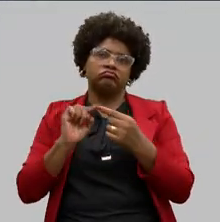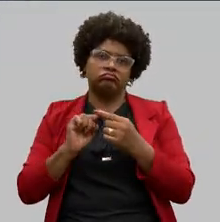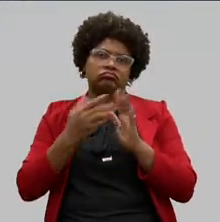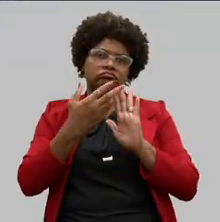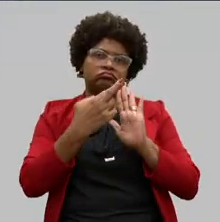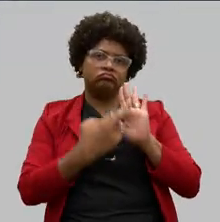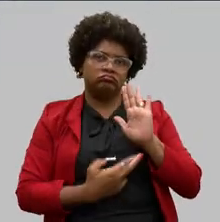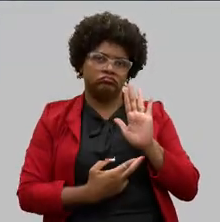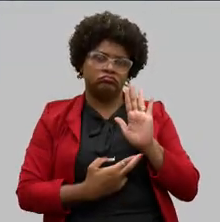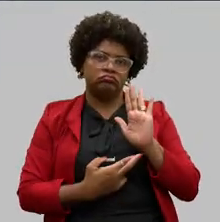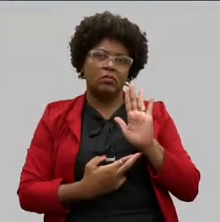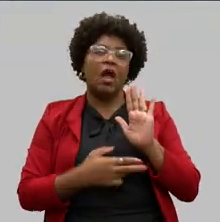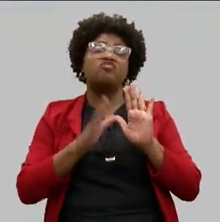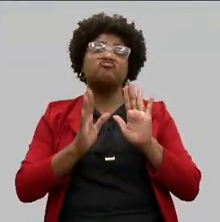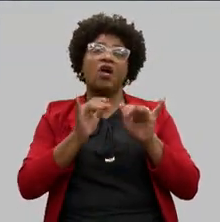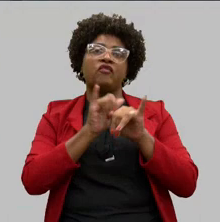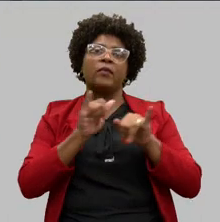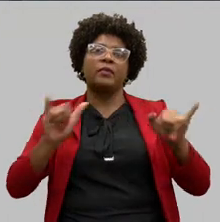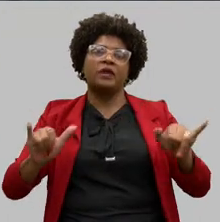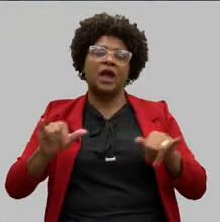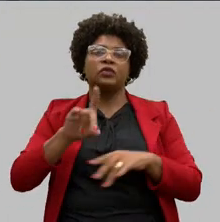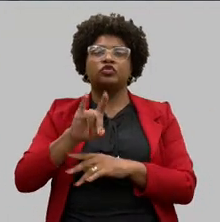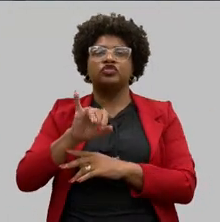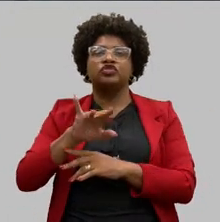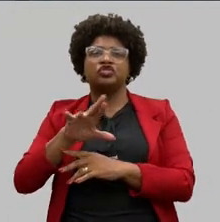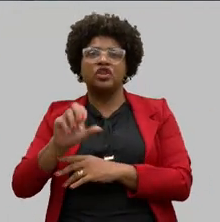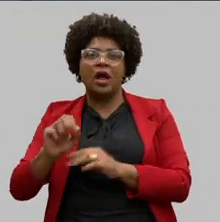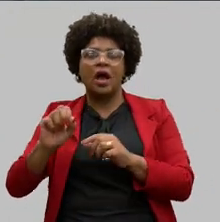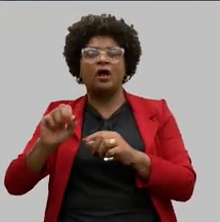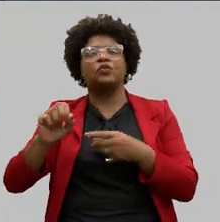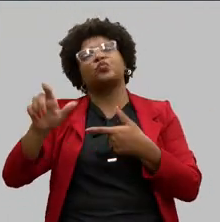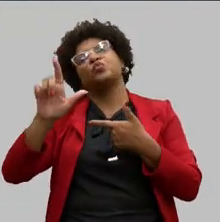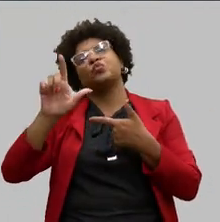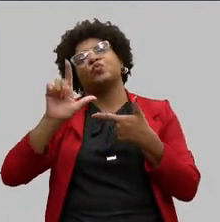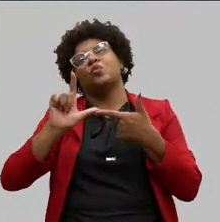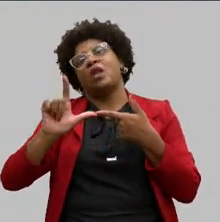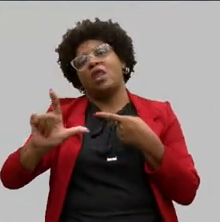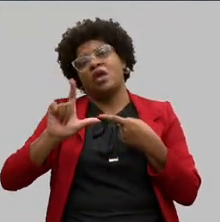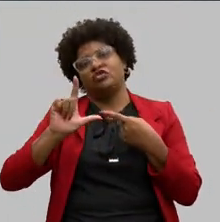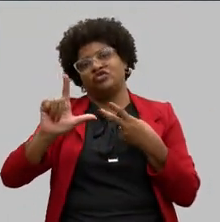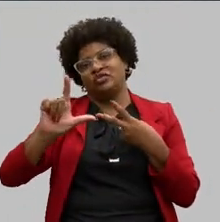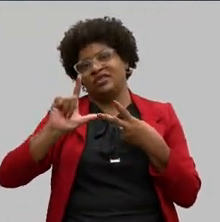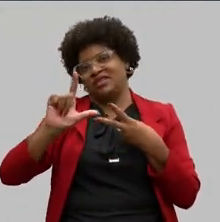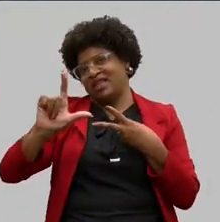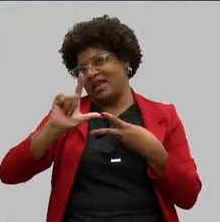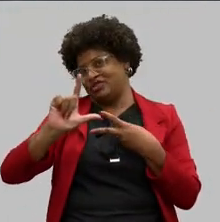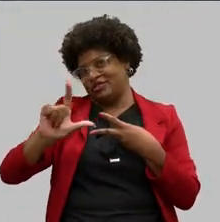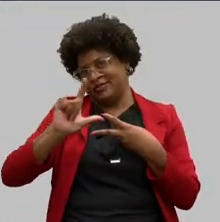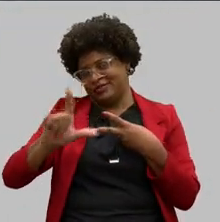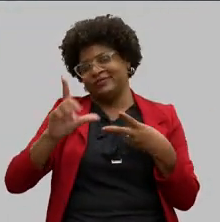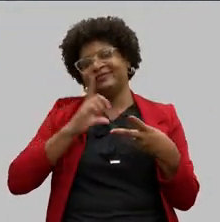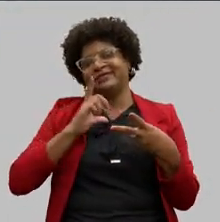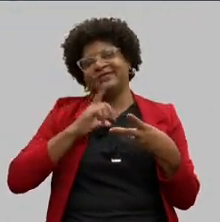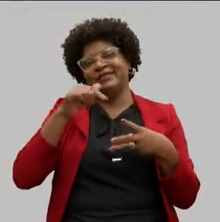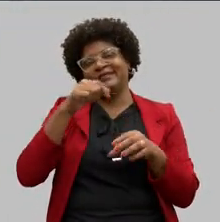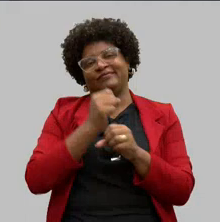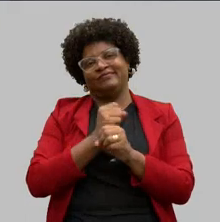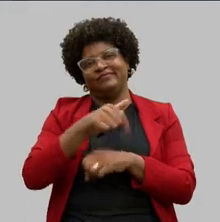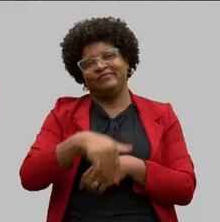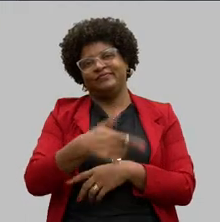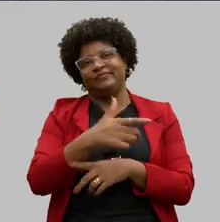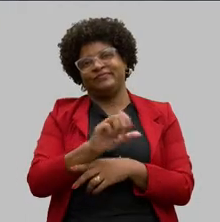publicada no diado legislativo no dia 2 de junho 2022 e distribuí as comissões de constitução e justiça e administração